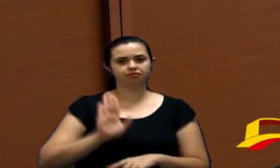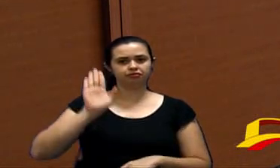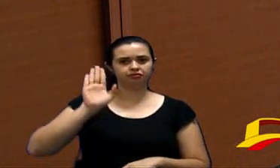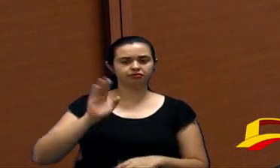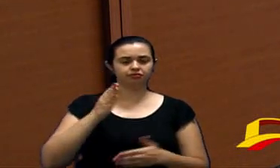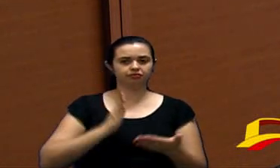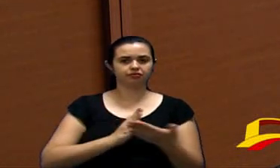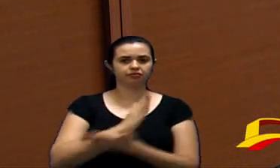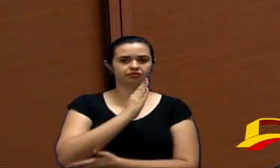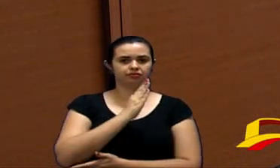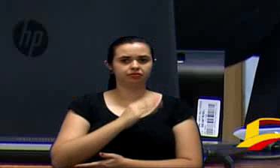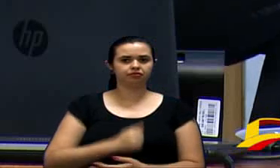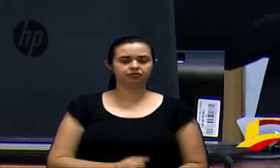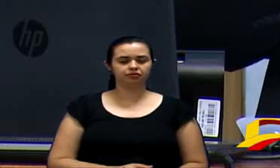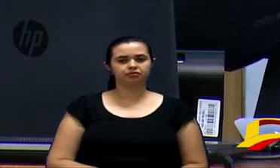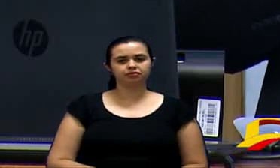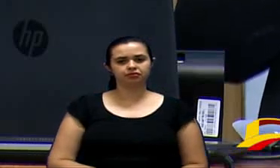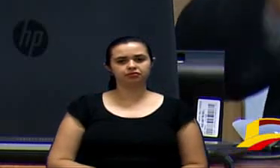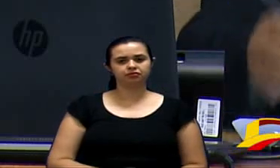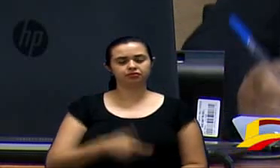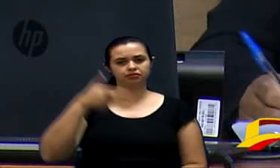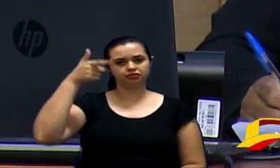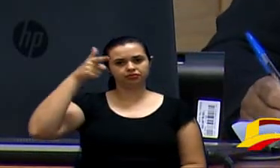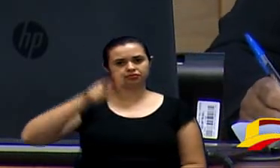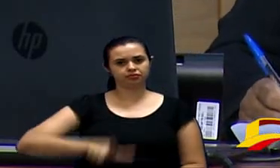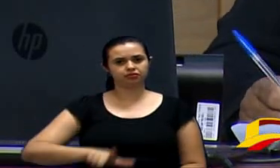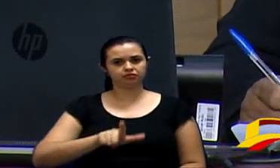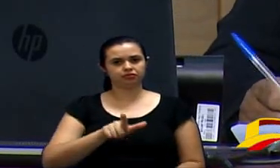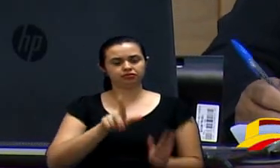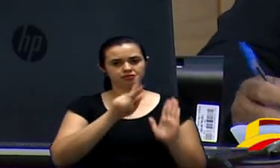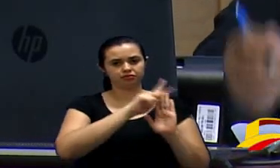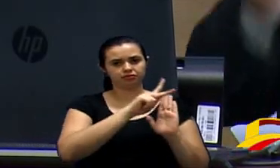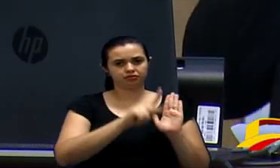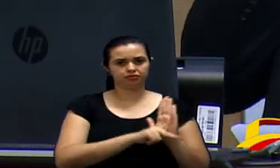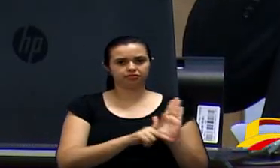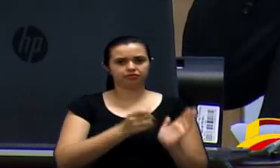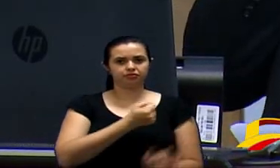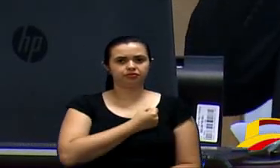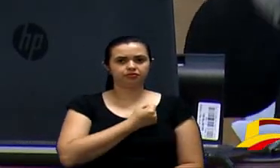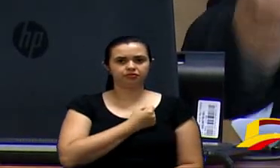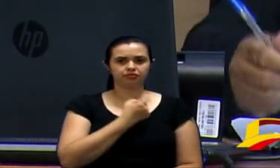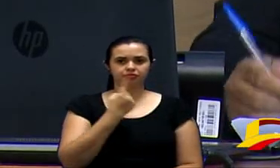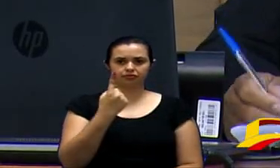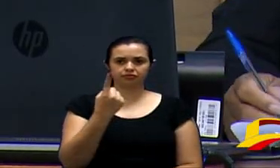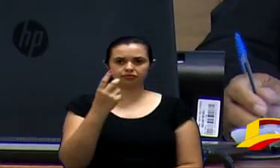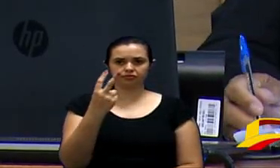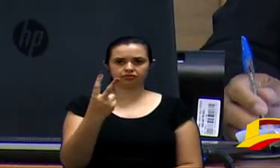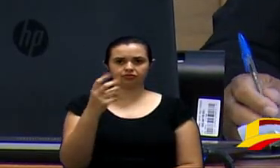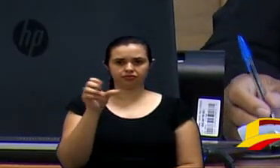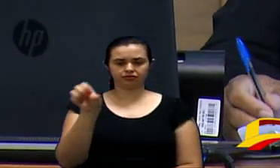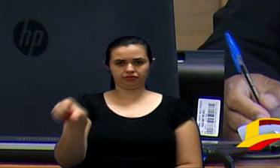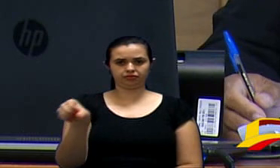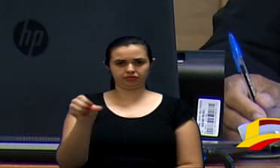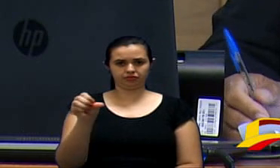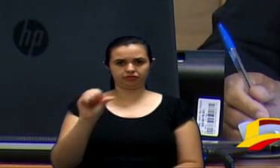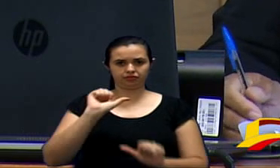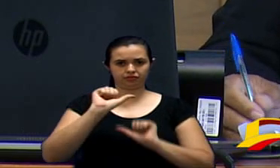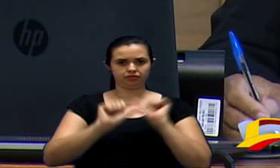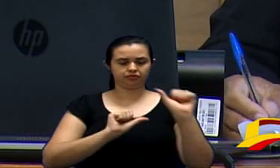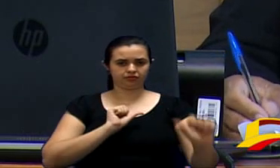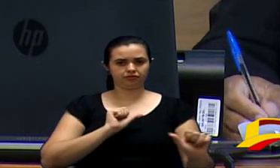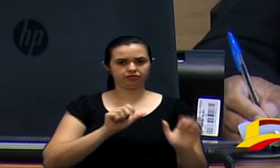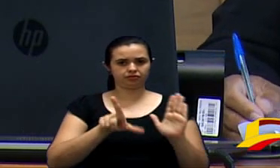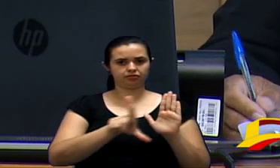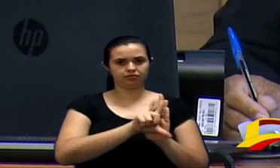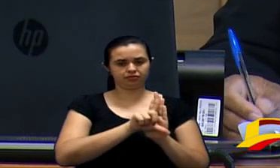restam aprovado. O próximo projeto é o 129/2022 do Executivo, que altera o dispositivo da